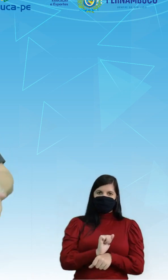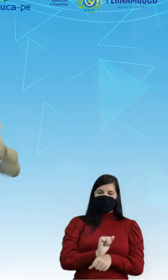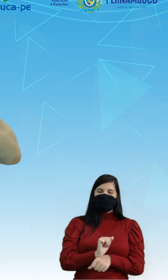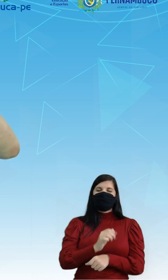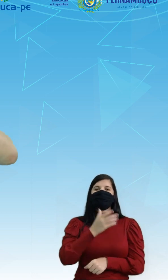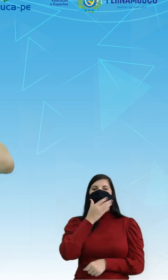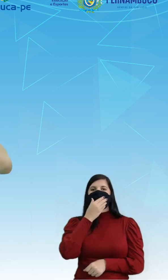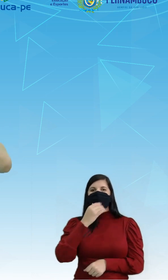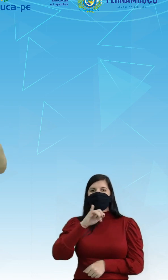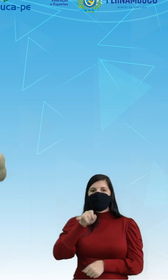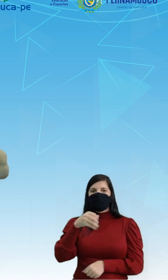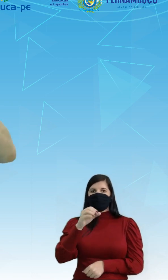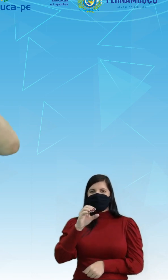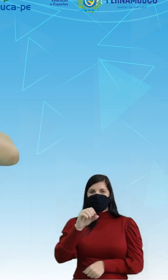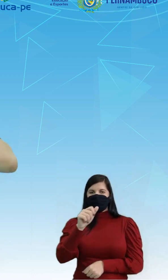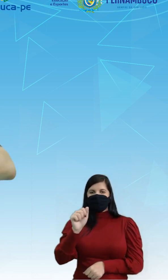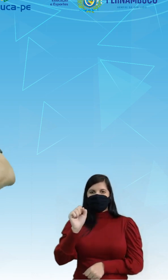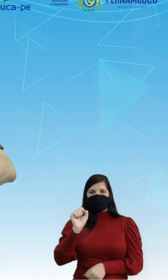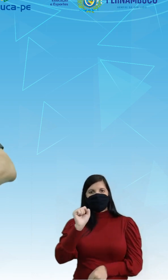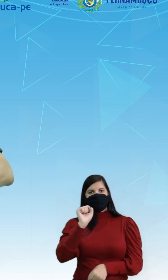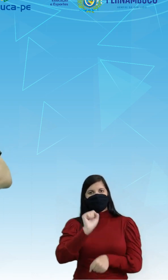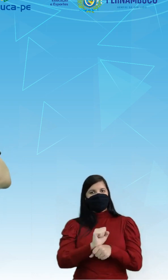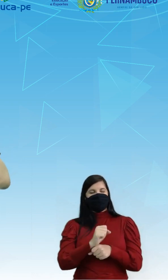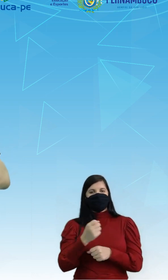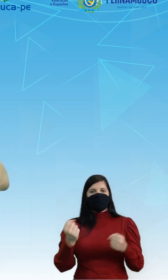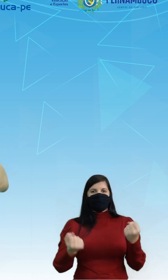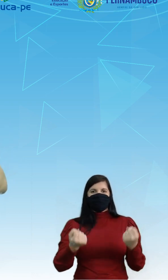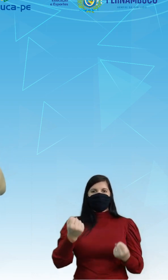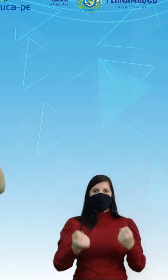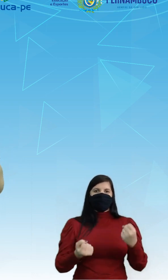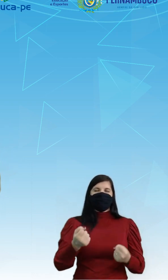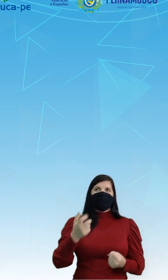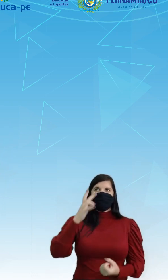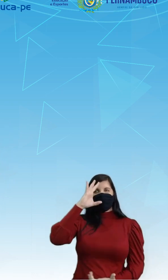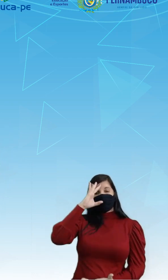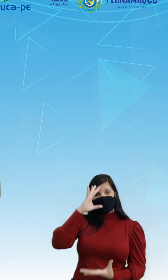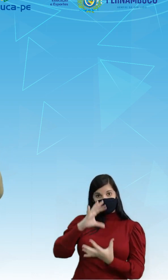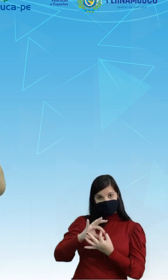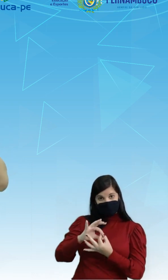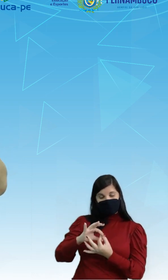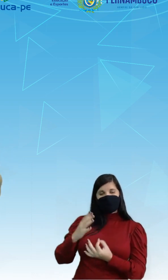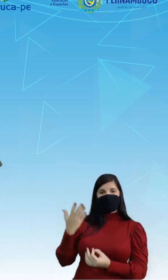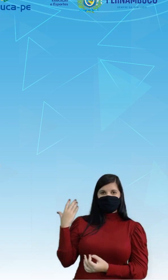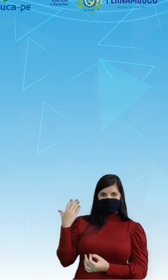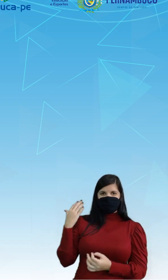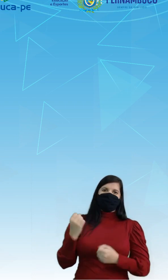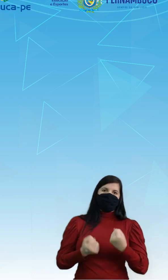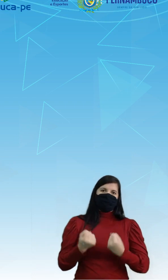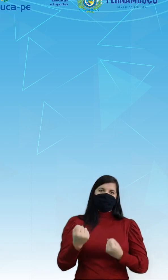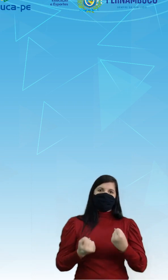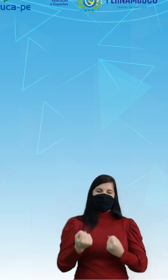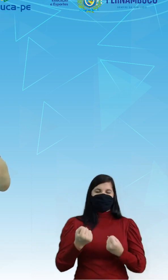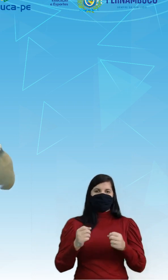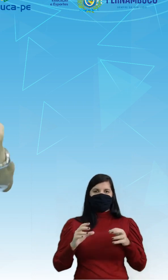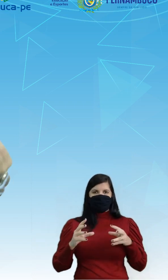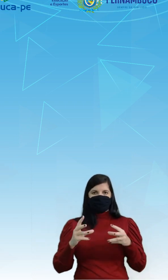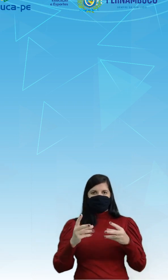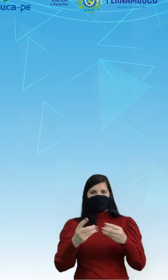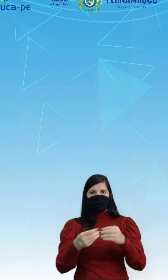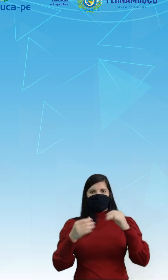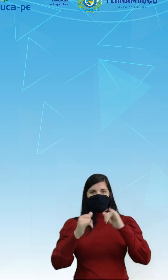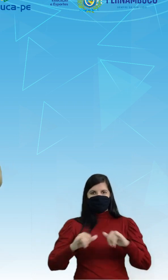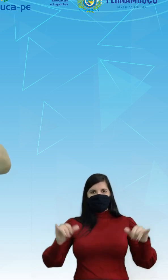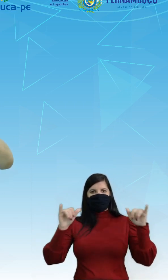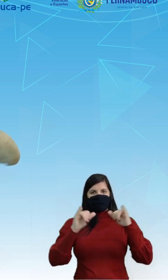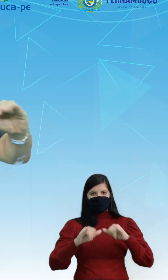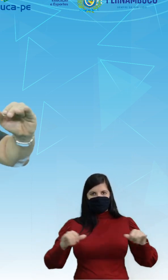dirigir. Implícito, o pressupõe-se que ele já dirigia antes. Então vejam só, tudo isso são as